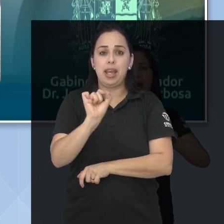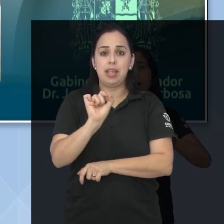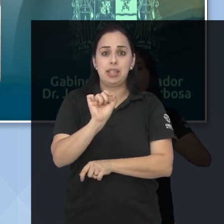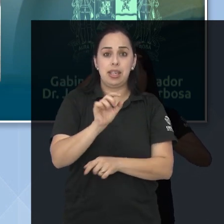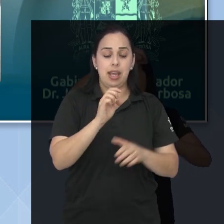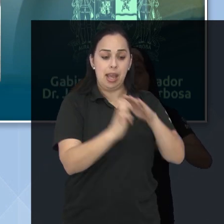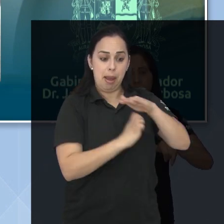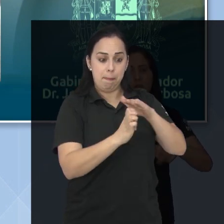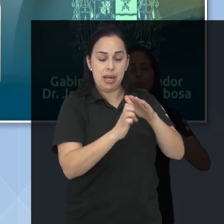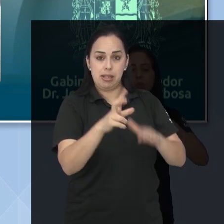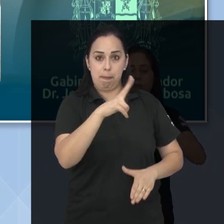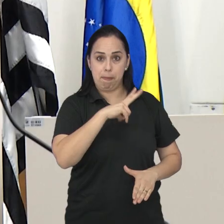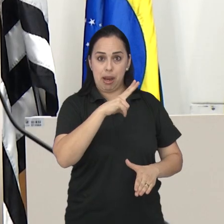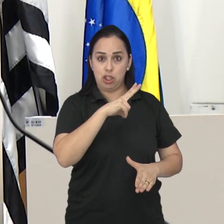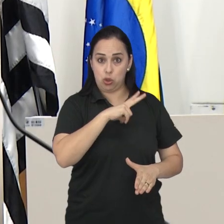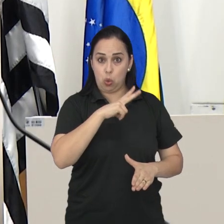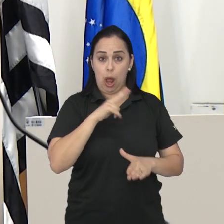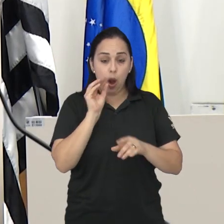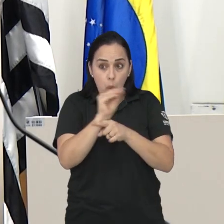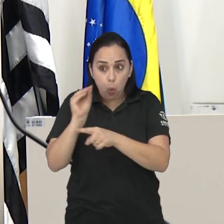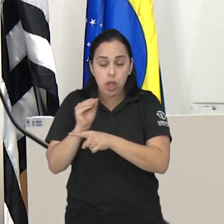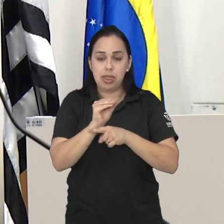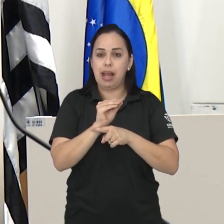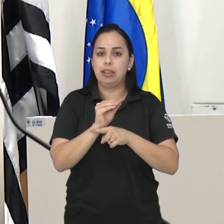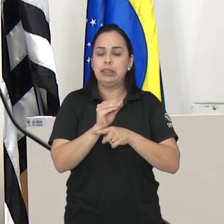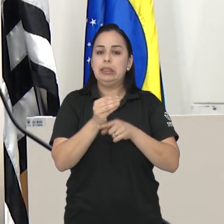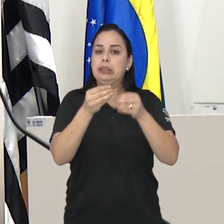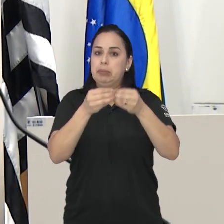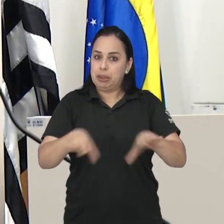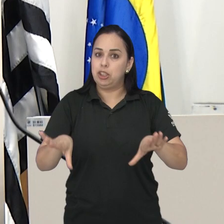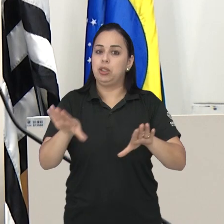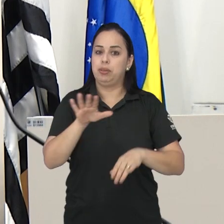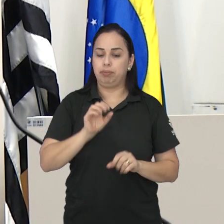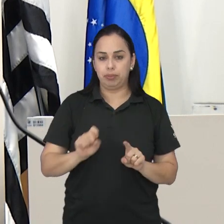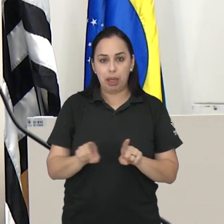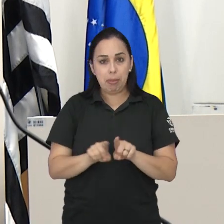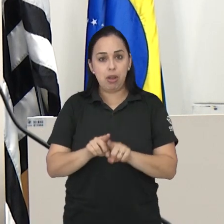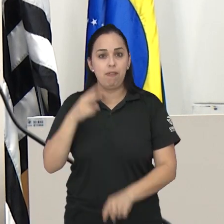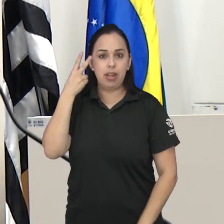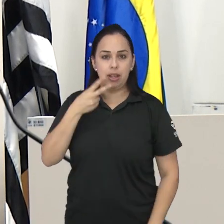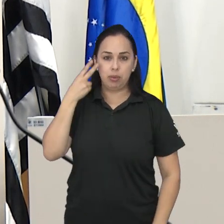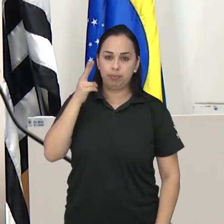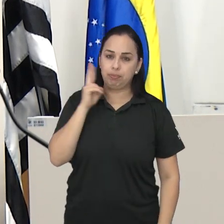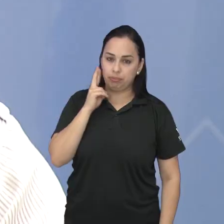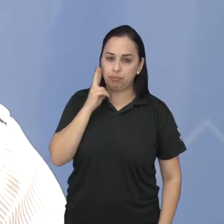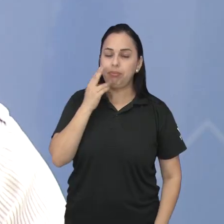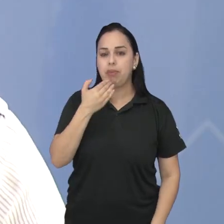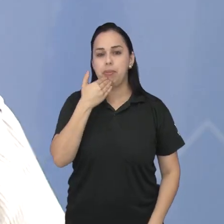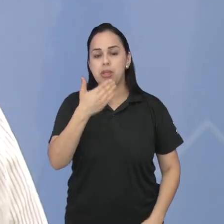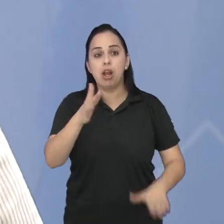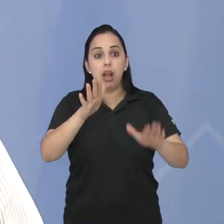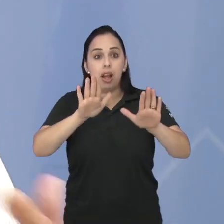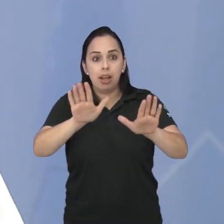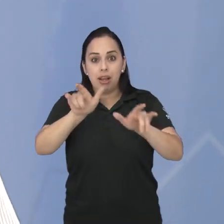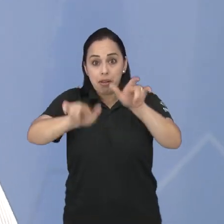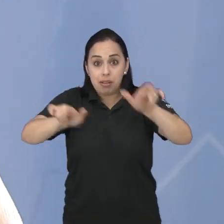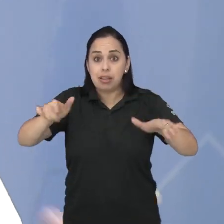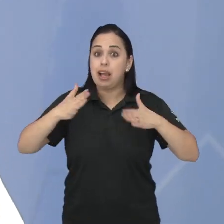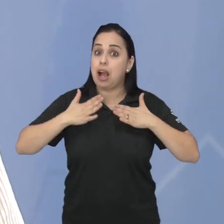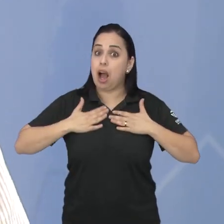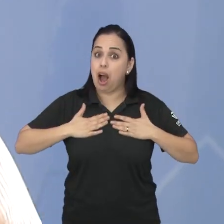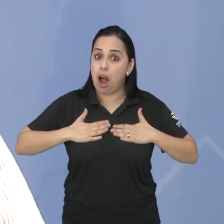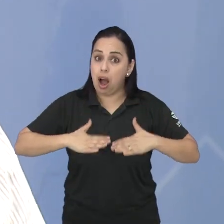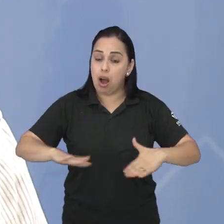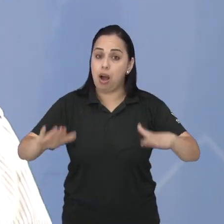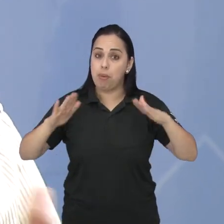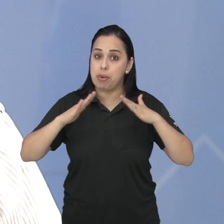possa impactar o serviço. Quem ainda comentou o assunto foi o vereador Renato Santiago, que pediu calma da